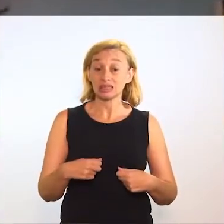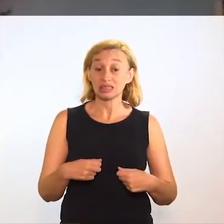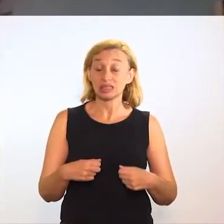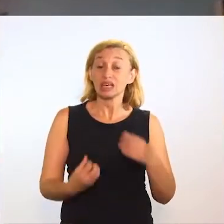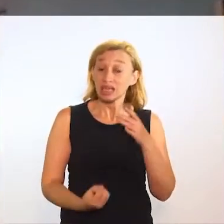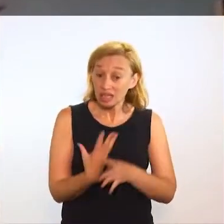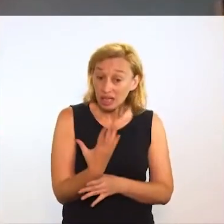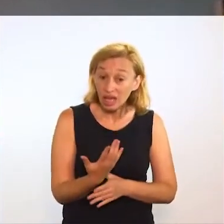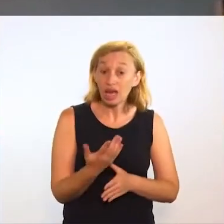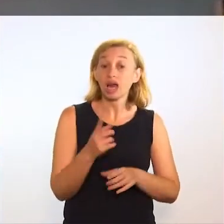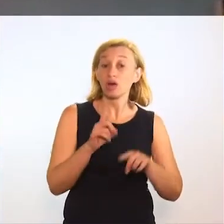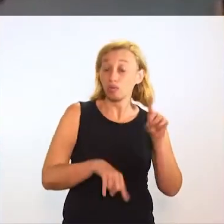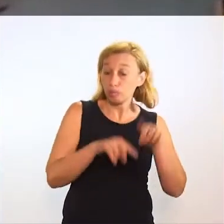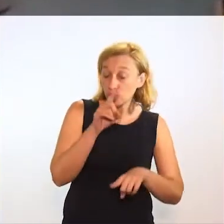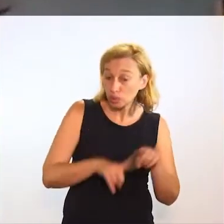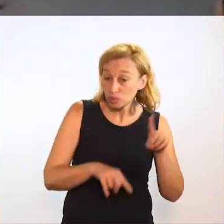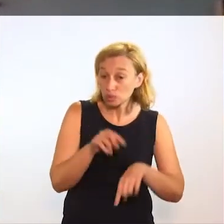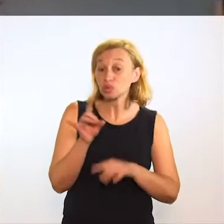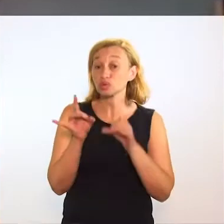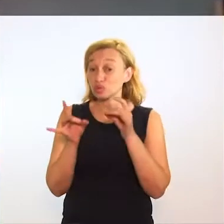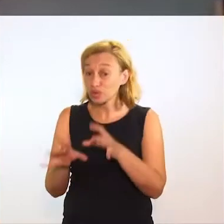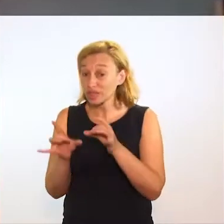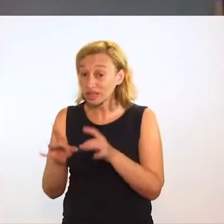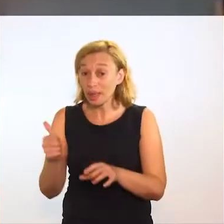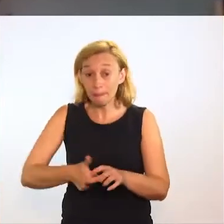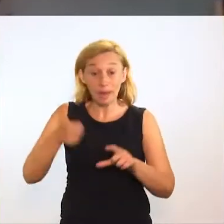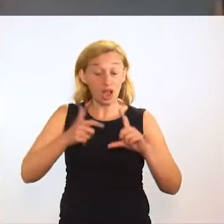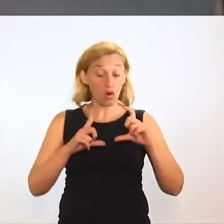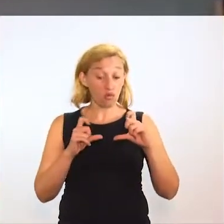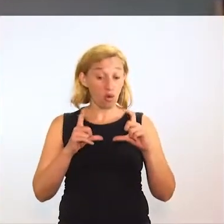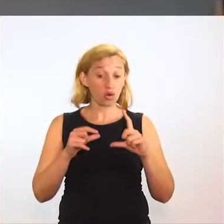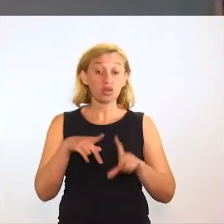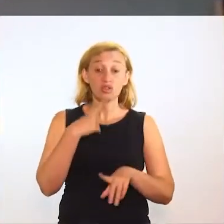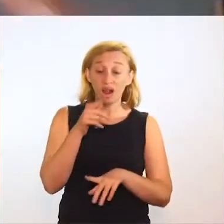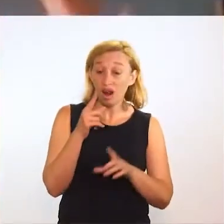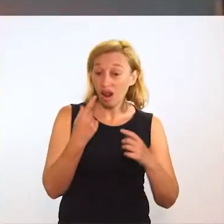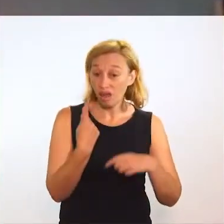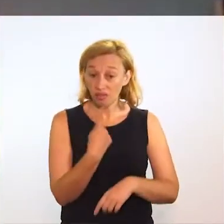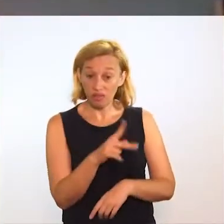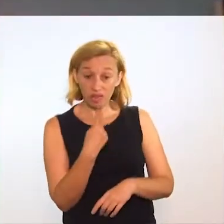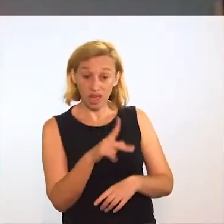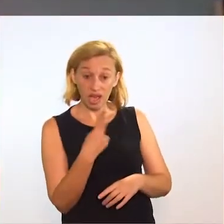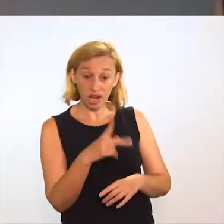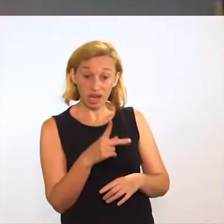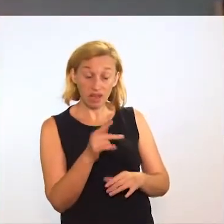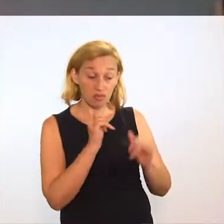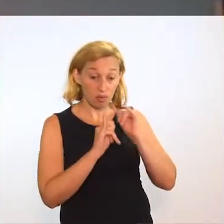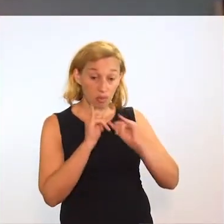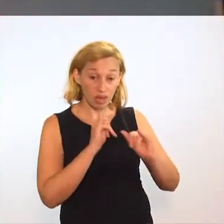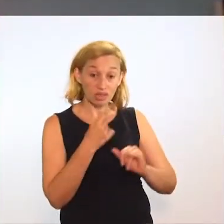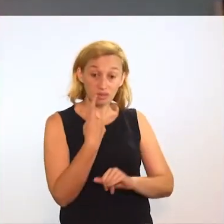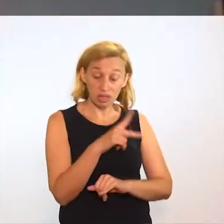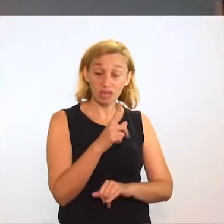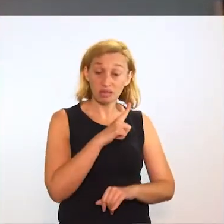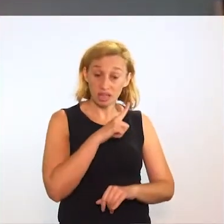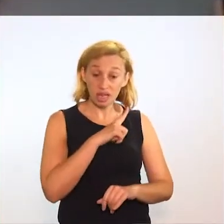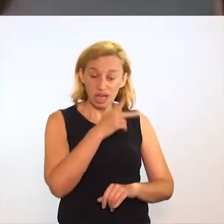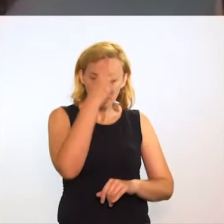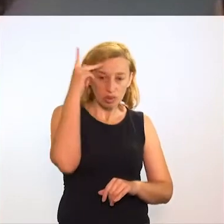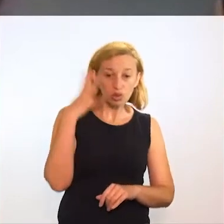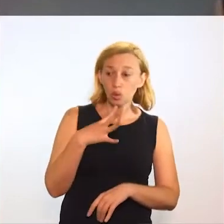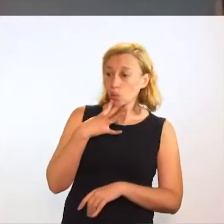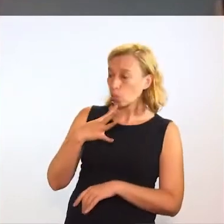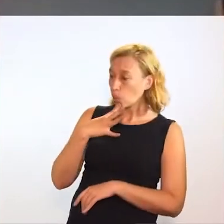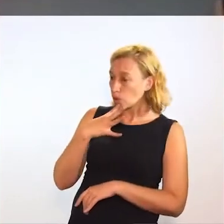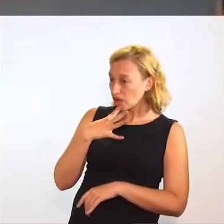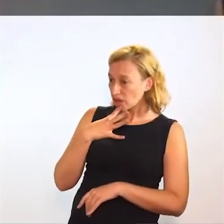precisa fazer o produto, colocar ele na prateleira, fazer a melhor foto, falar sobre ele, fazer com que mais pessoas conheçam, e aí